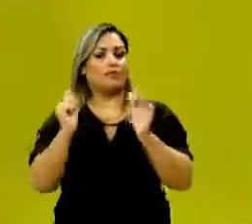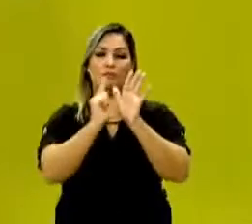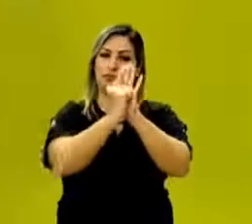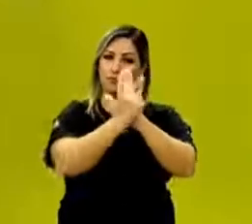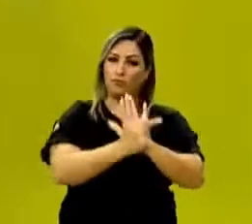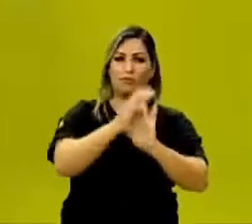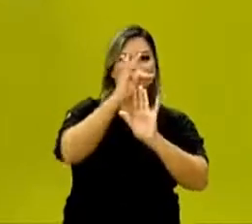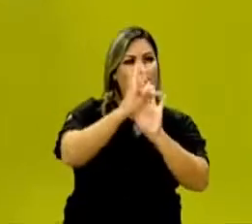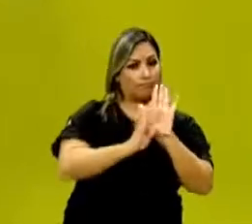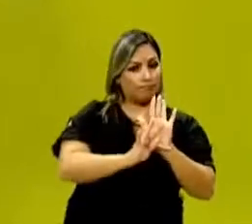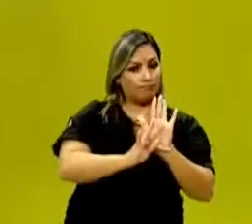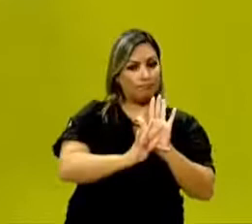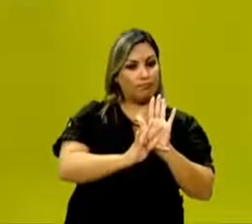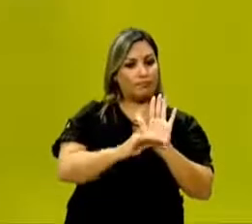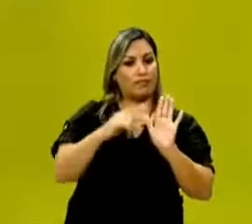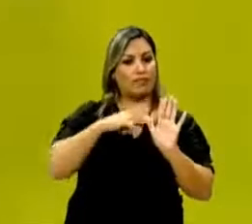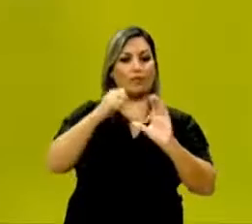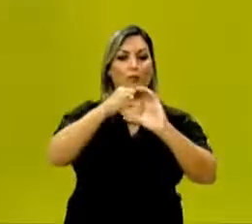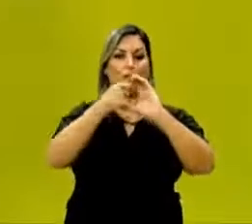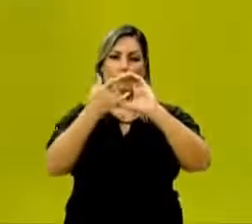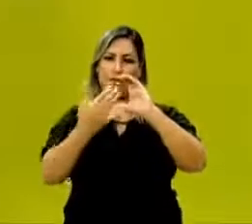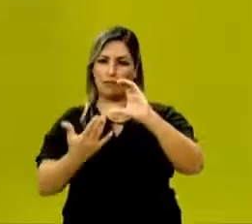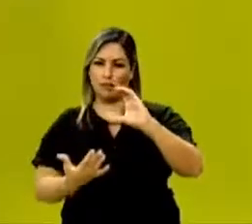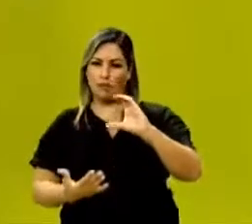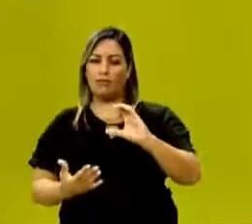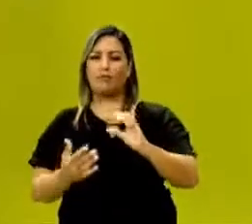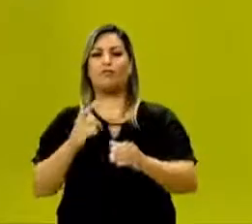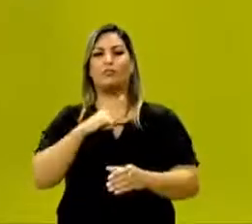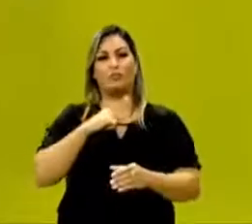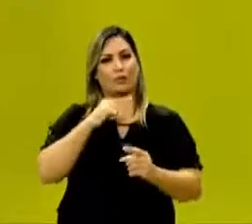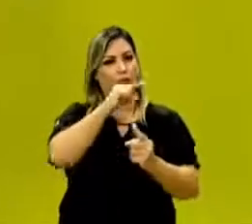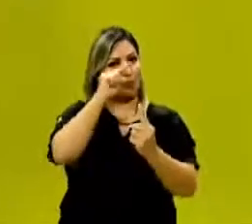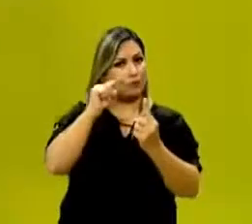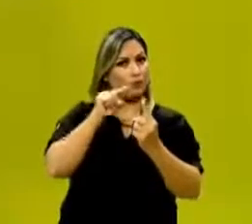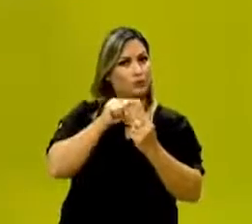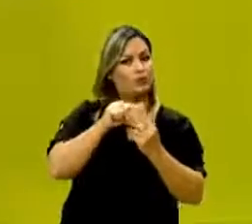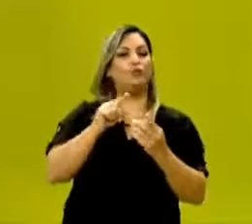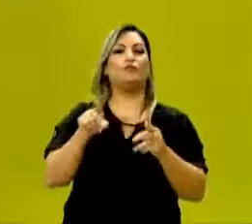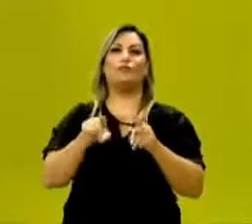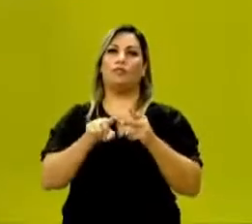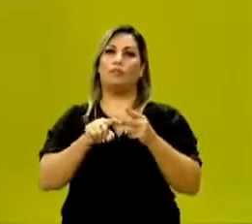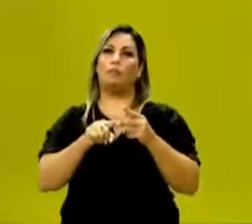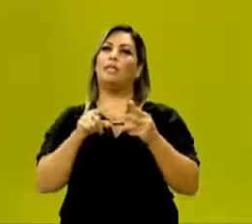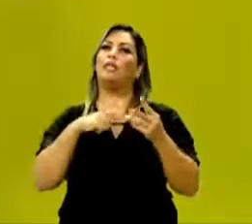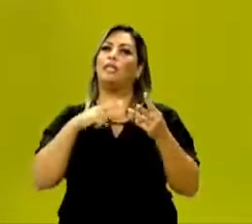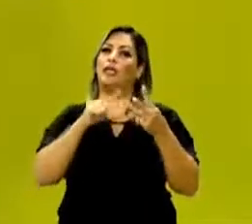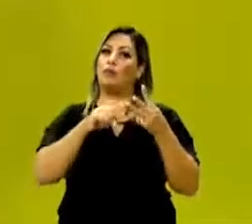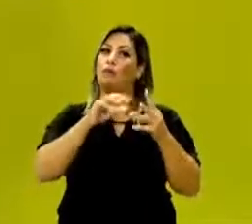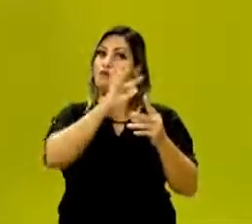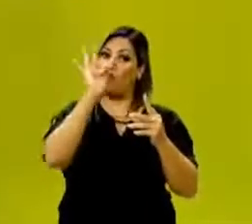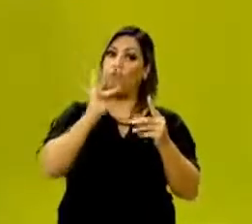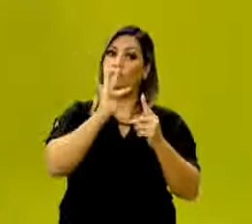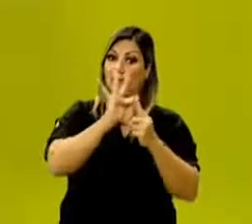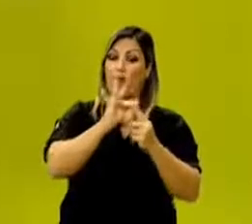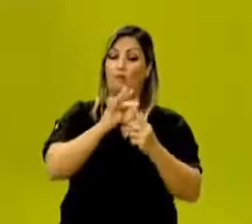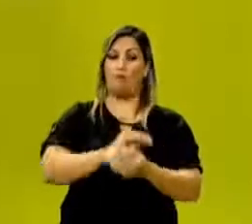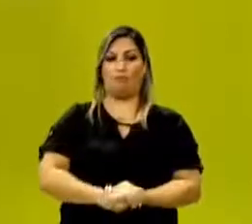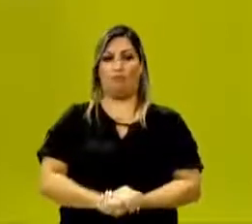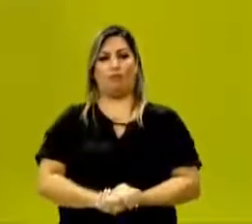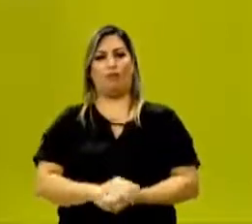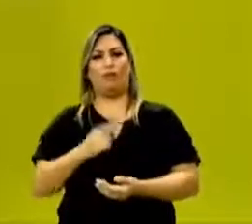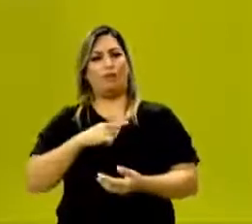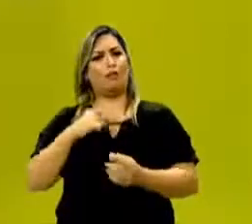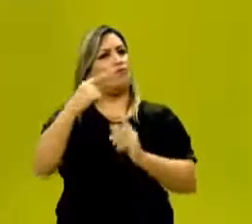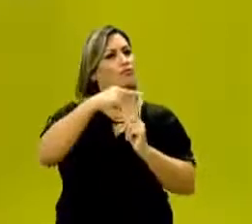Gênero textual, ele tem uma característica, ele tem um objetivo e uma função. O que difere da